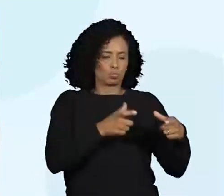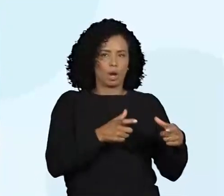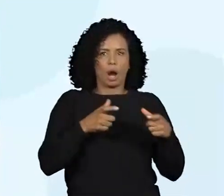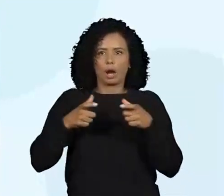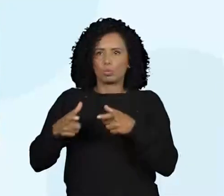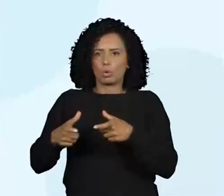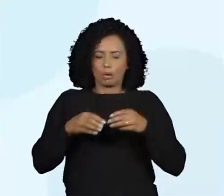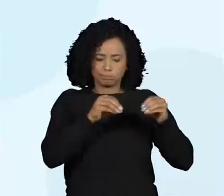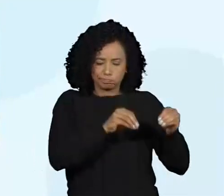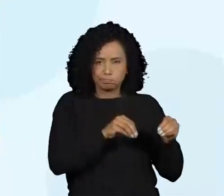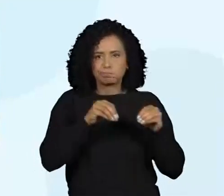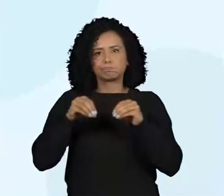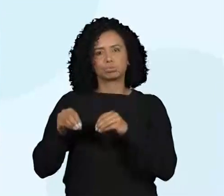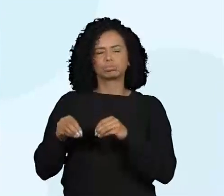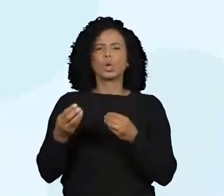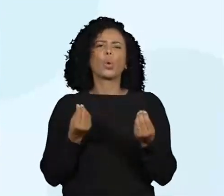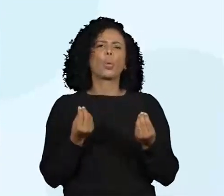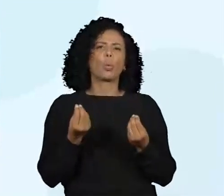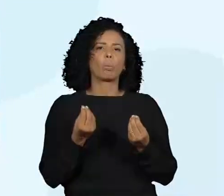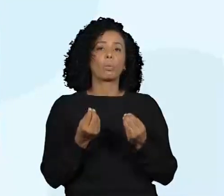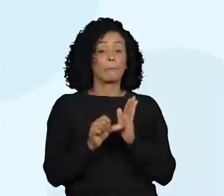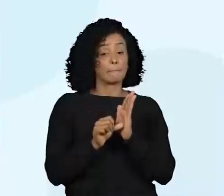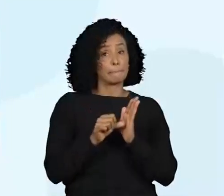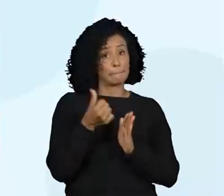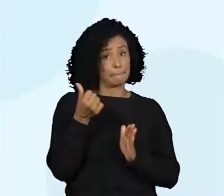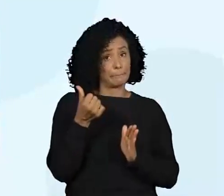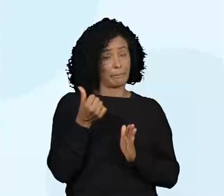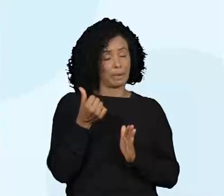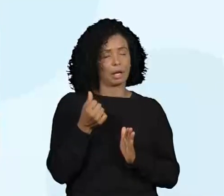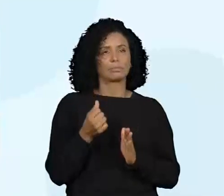Muito bem, a primeira imagem